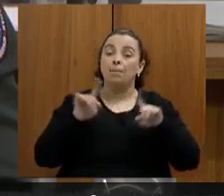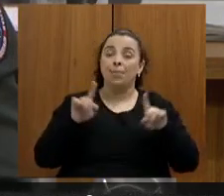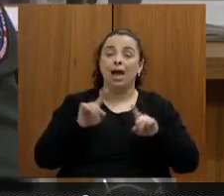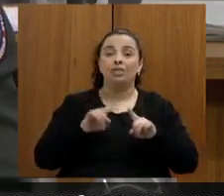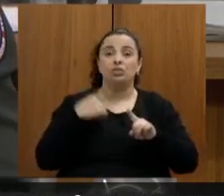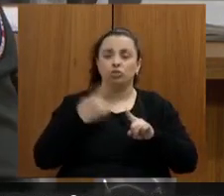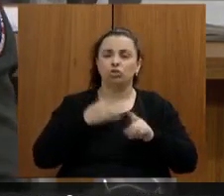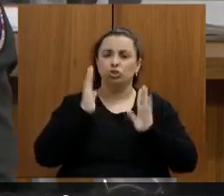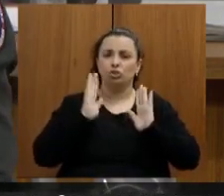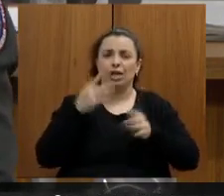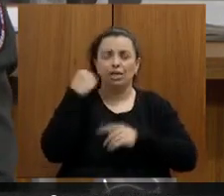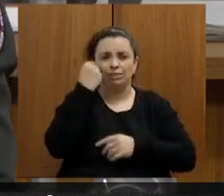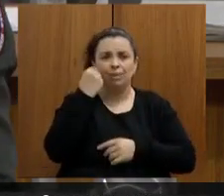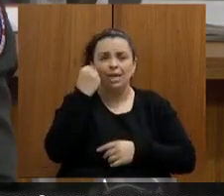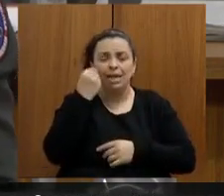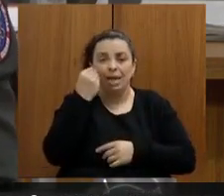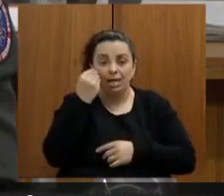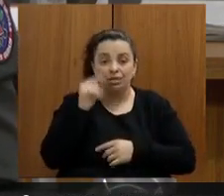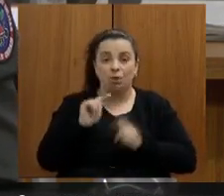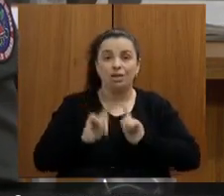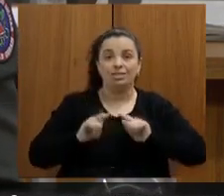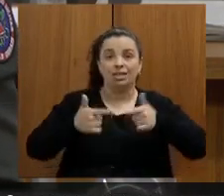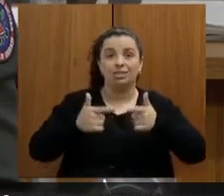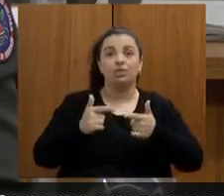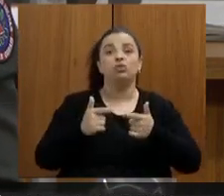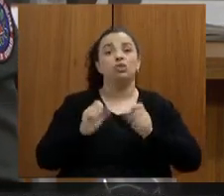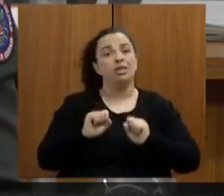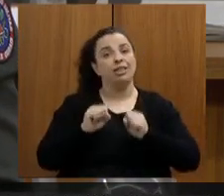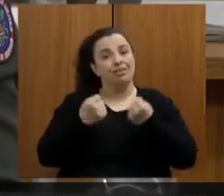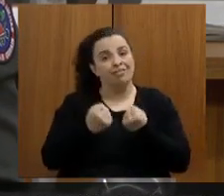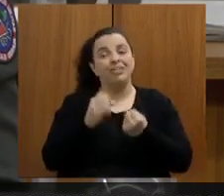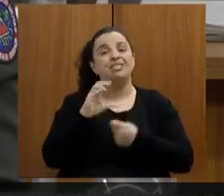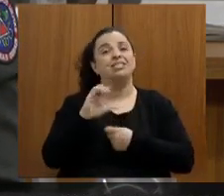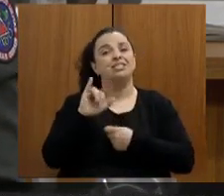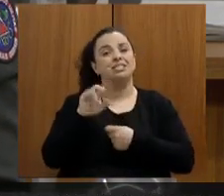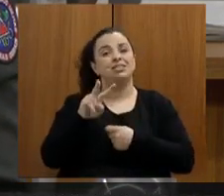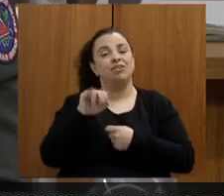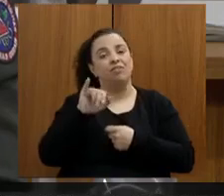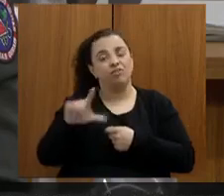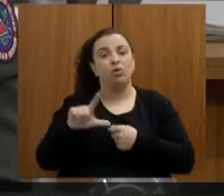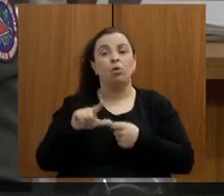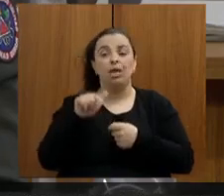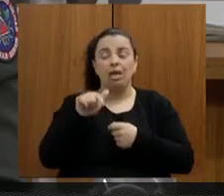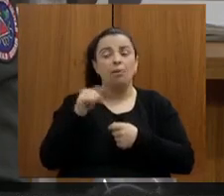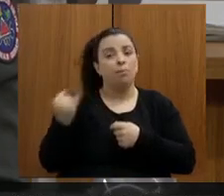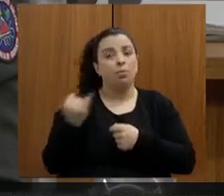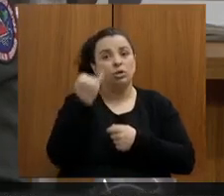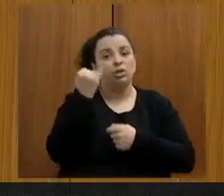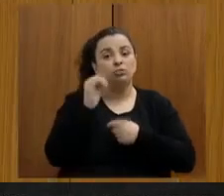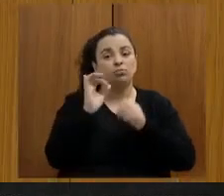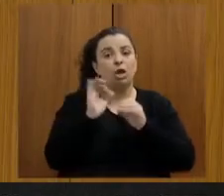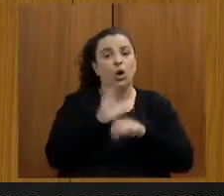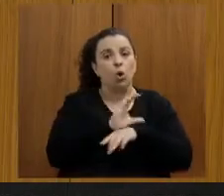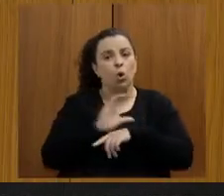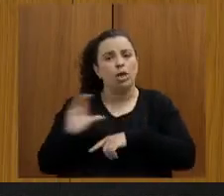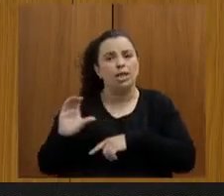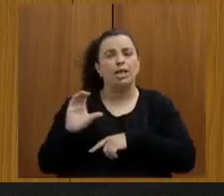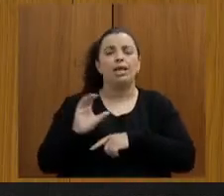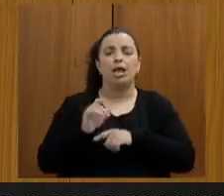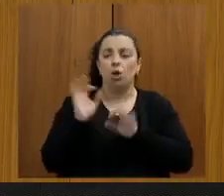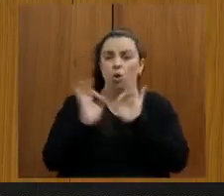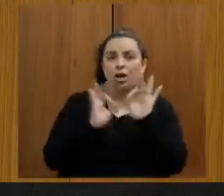essas atividades de Defesa Civil são fundamentais para coordenar e organizar o trabalho de